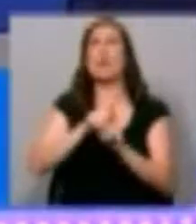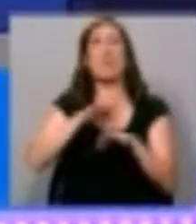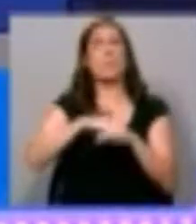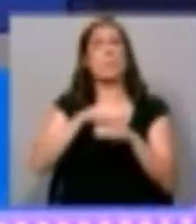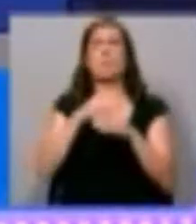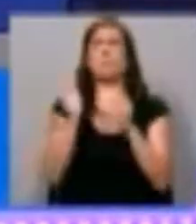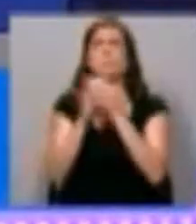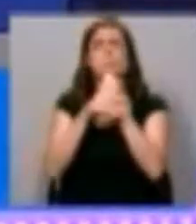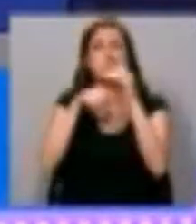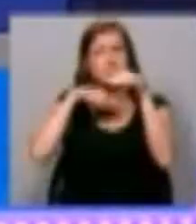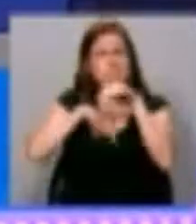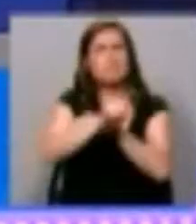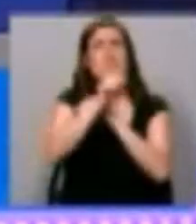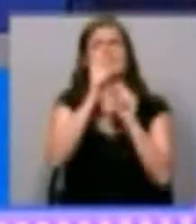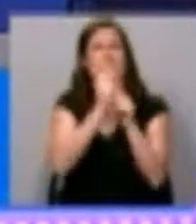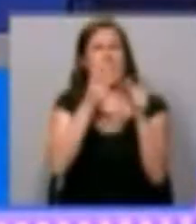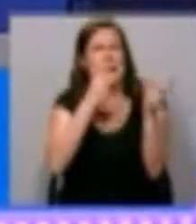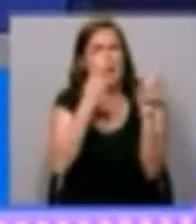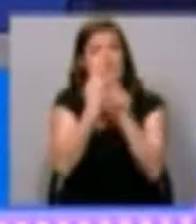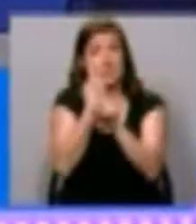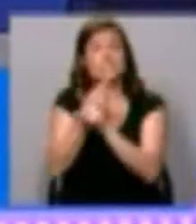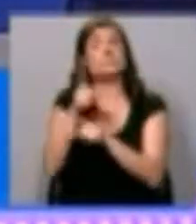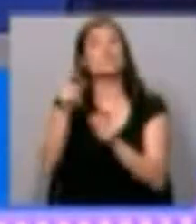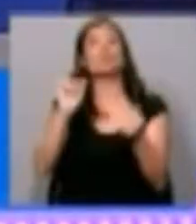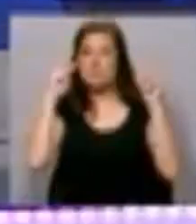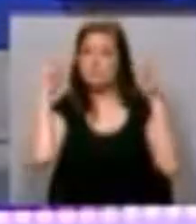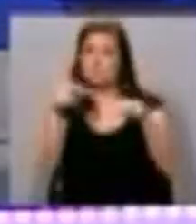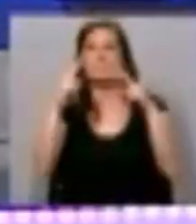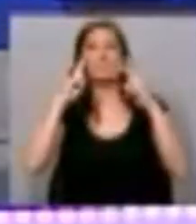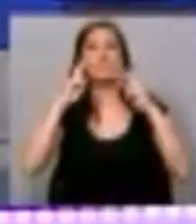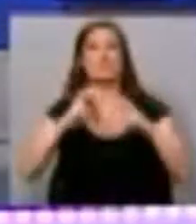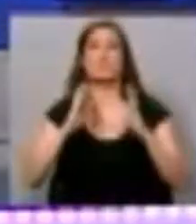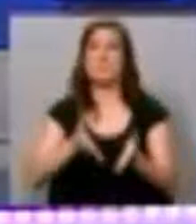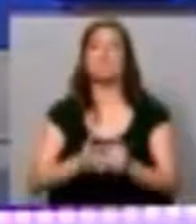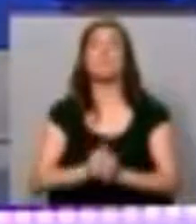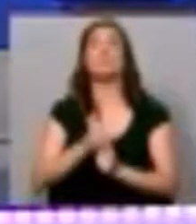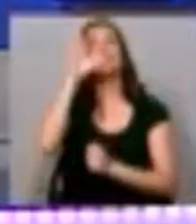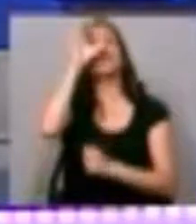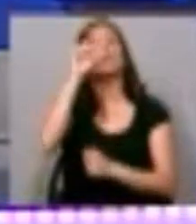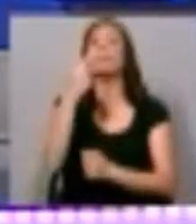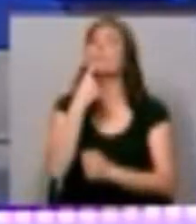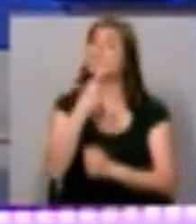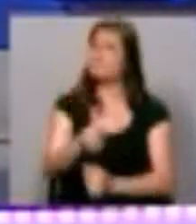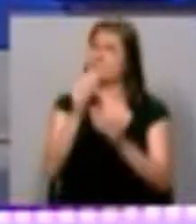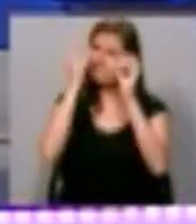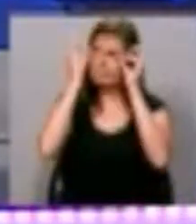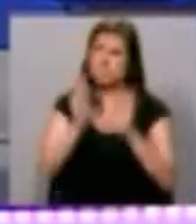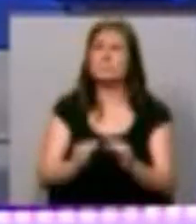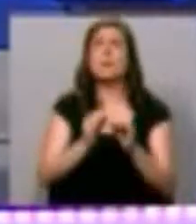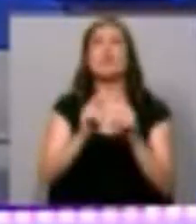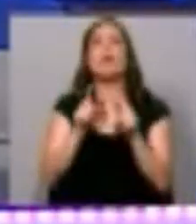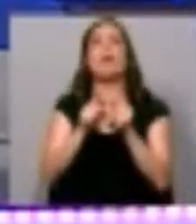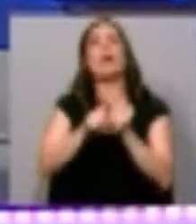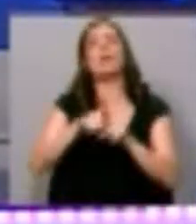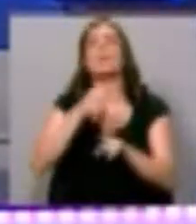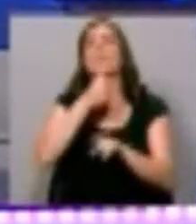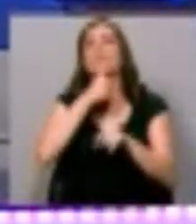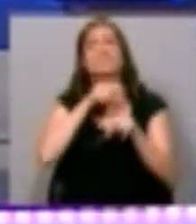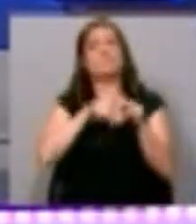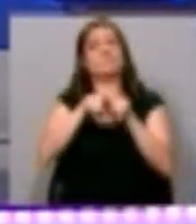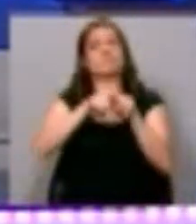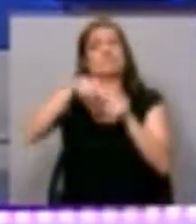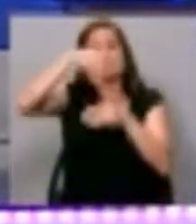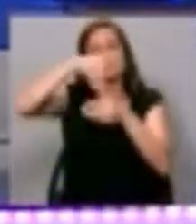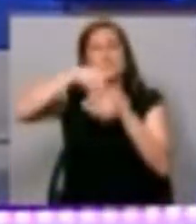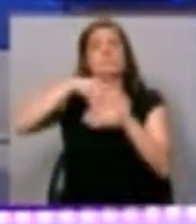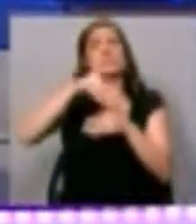tanques. De acordo com o Expresso, suspeita-se que as armas terão sido encomendas. O governo garante que não há qualquer politização da estrutura da Proteção